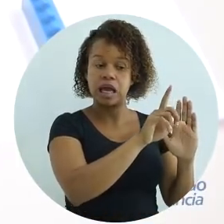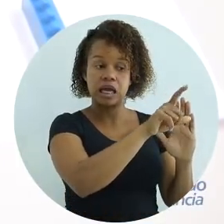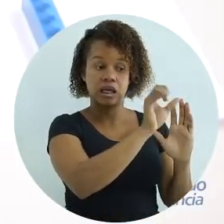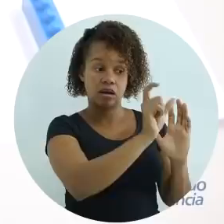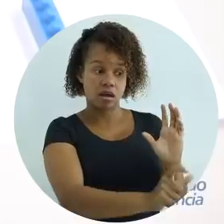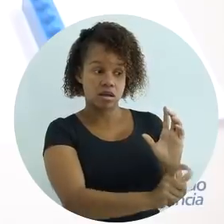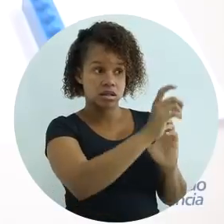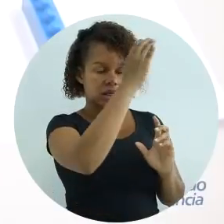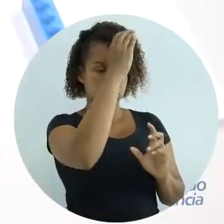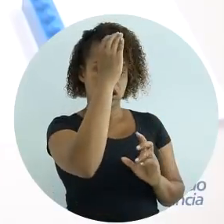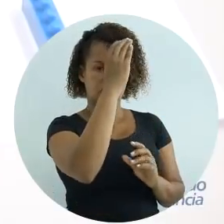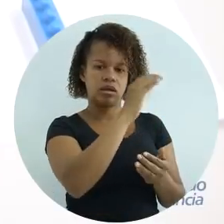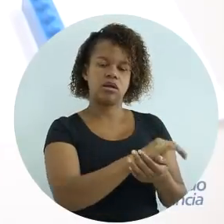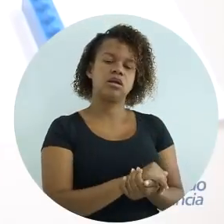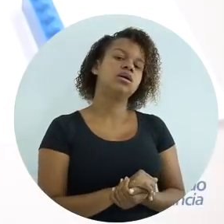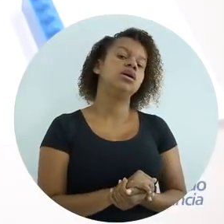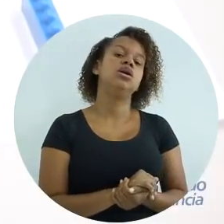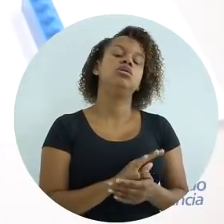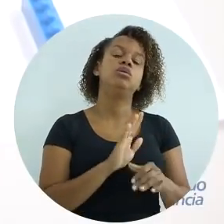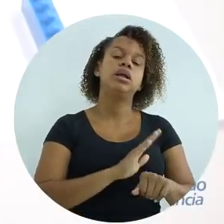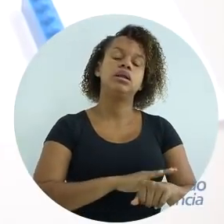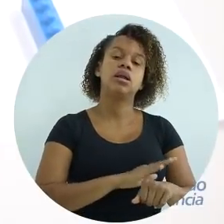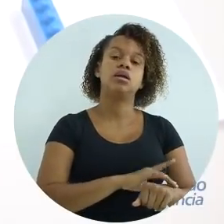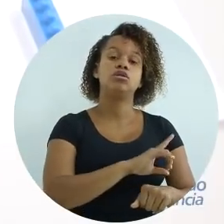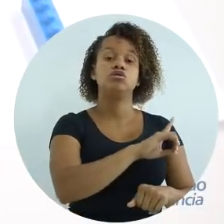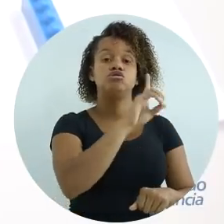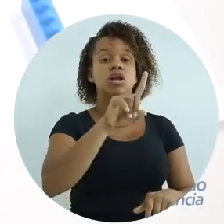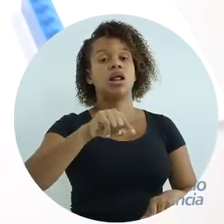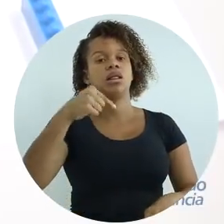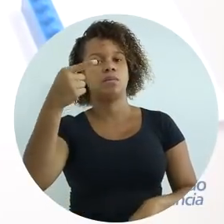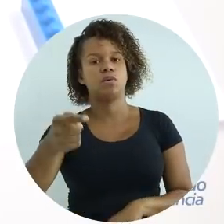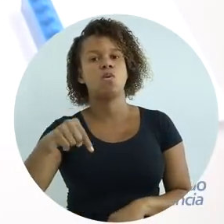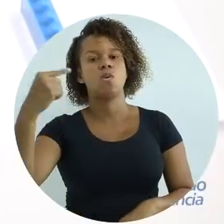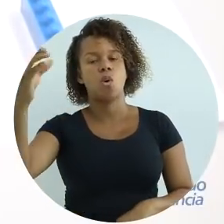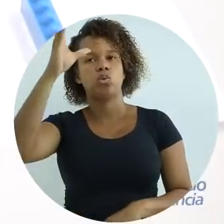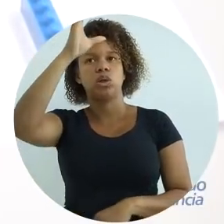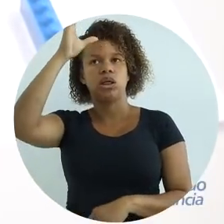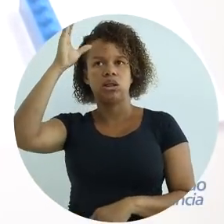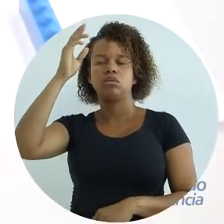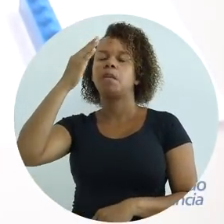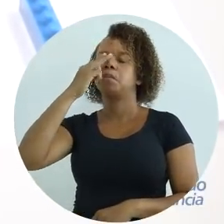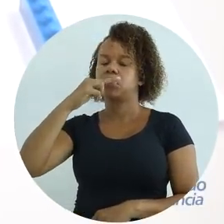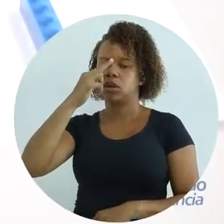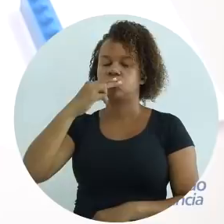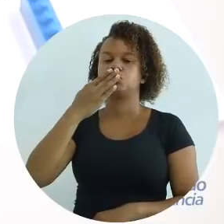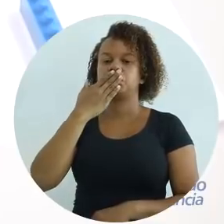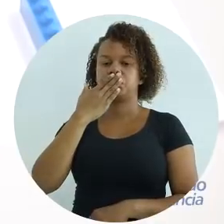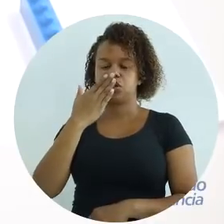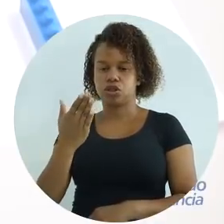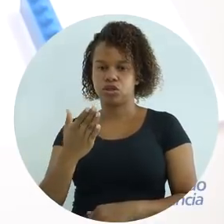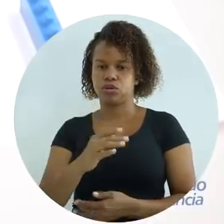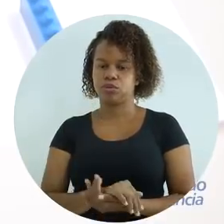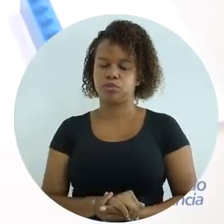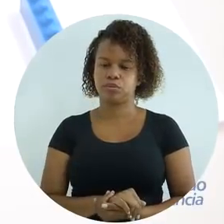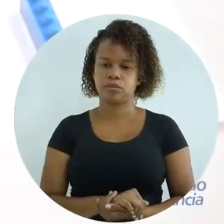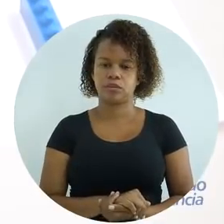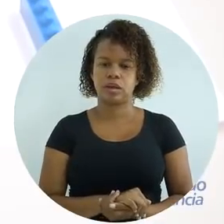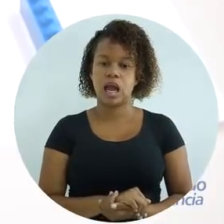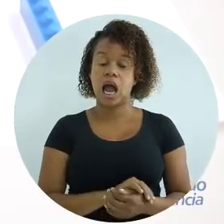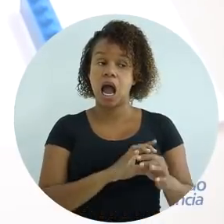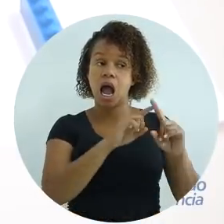cliente. No entanto, dias depois, um outro cliente também fez um pedido. Ora,